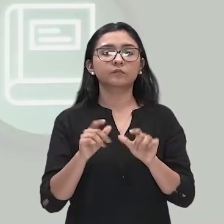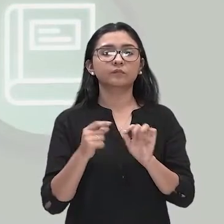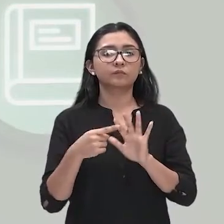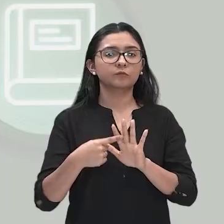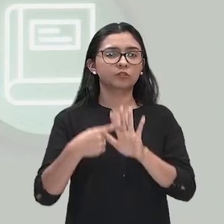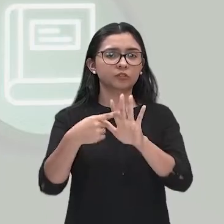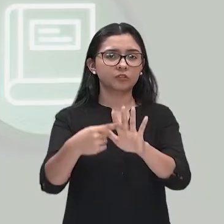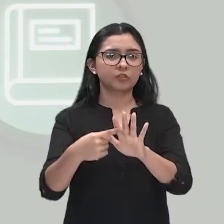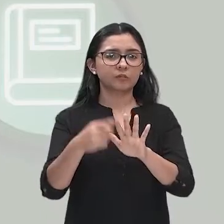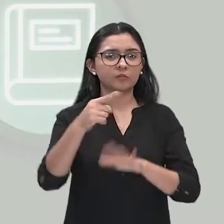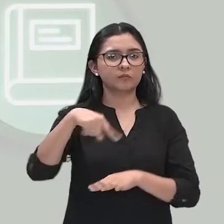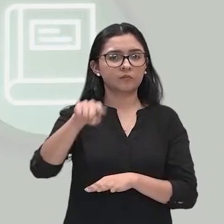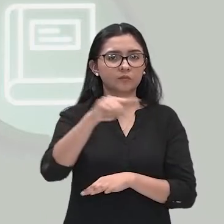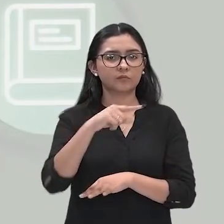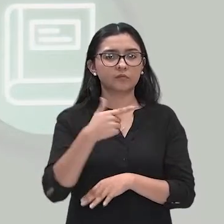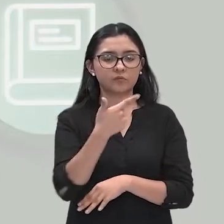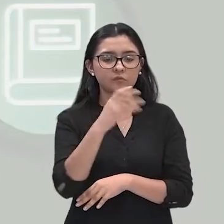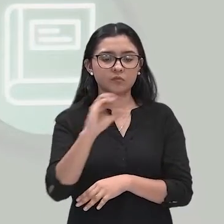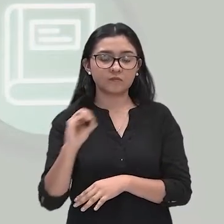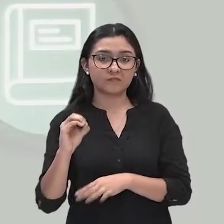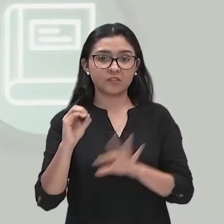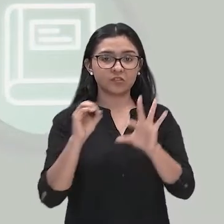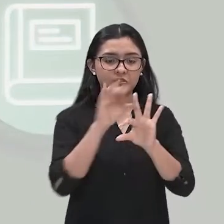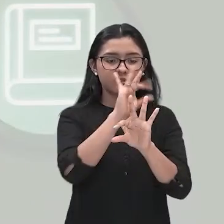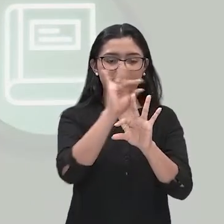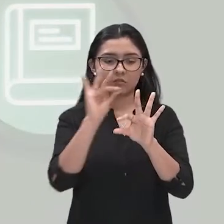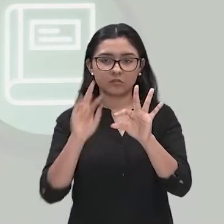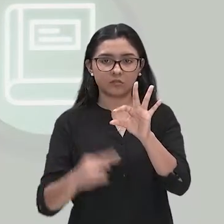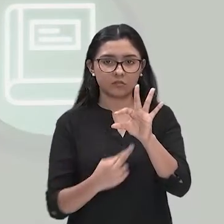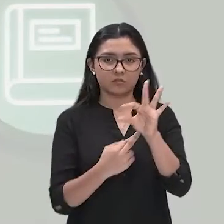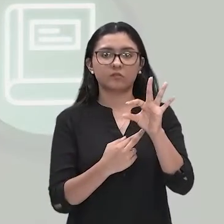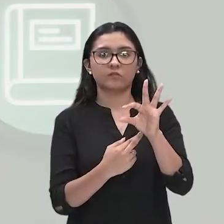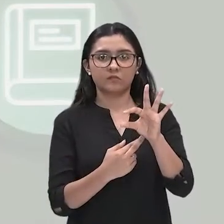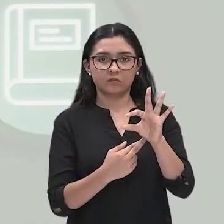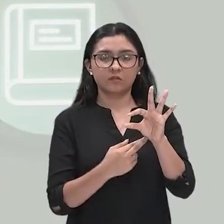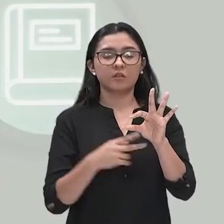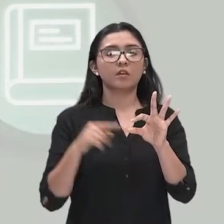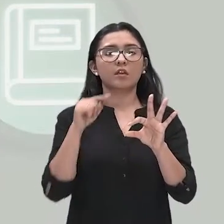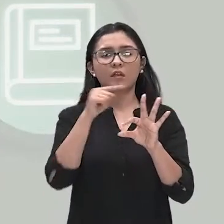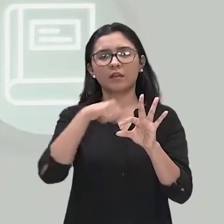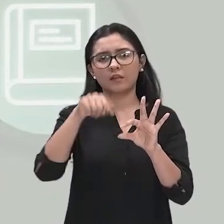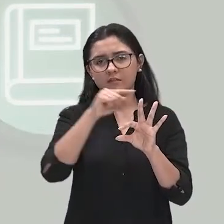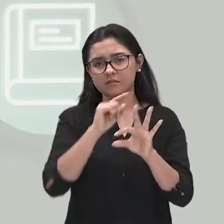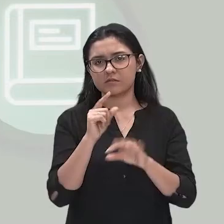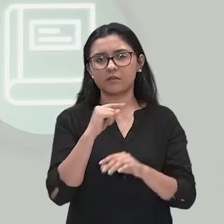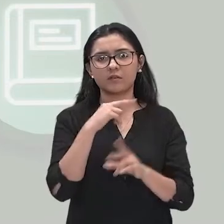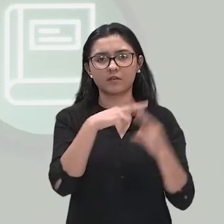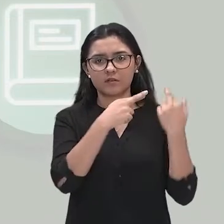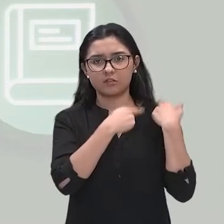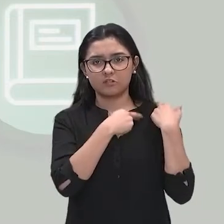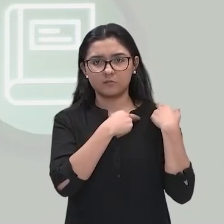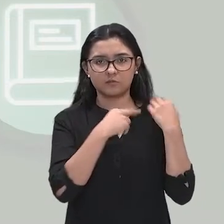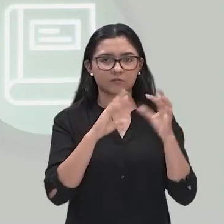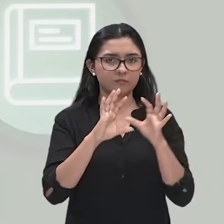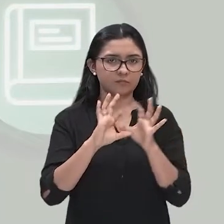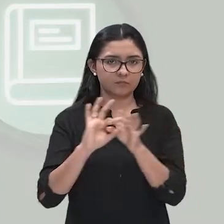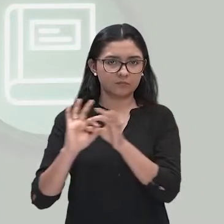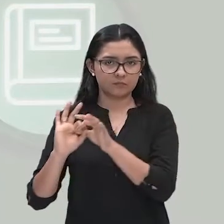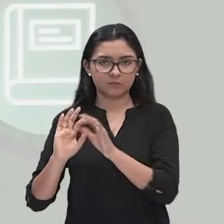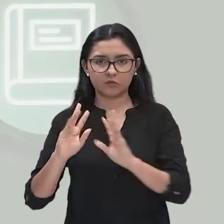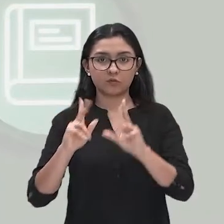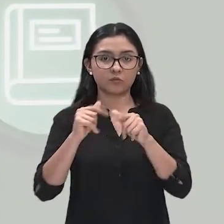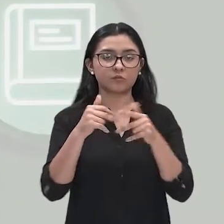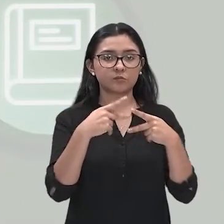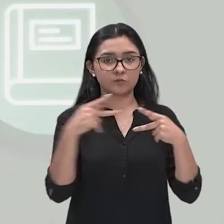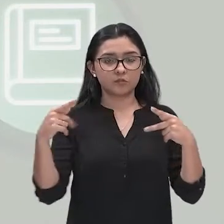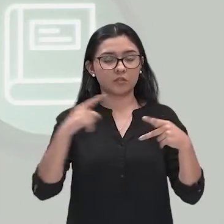para vocês aí os 20 aminoácidos, né, que são aí os responsáveis pela combinação, né, de todas as proteínas que